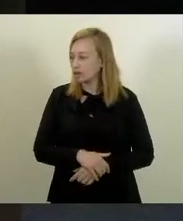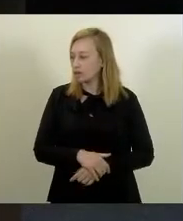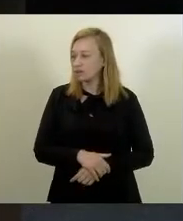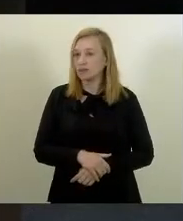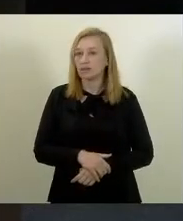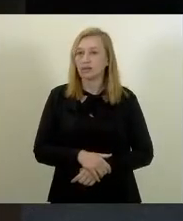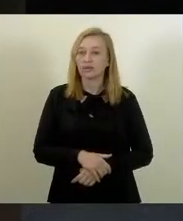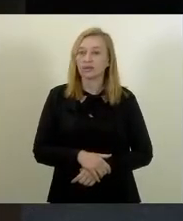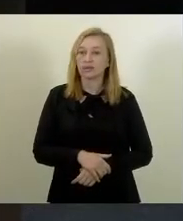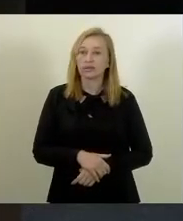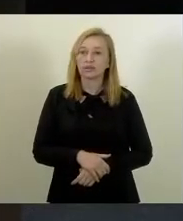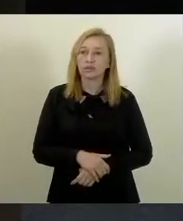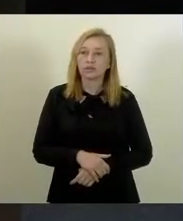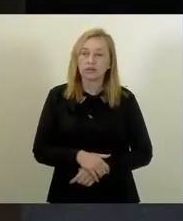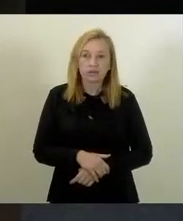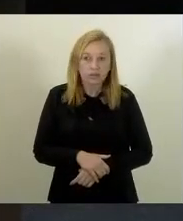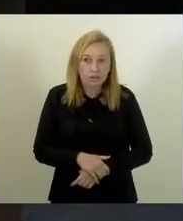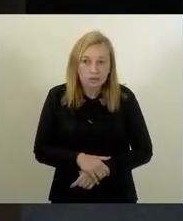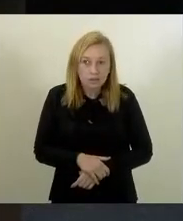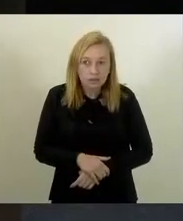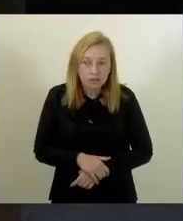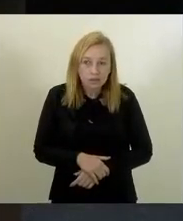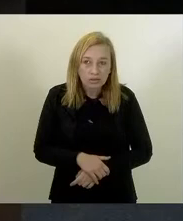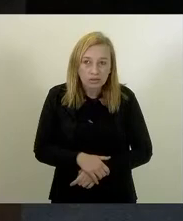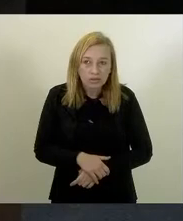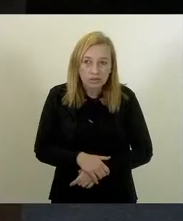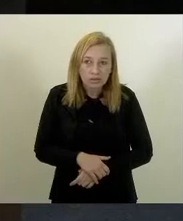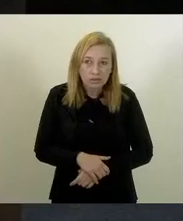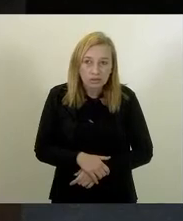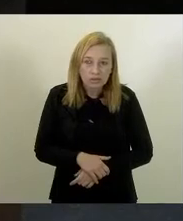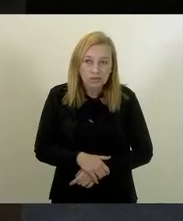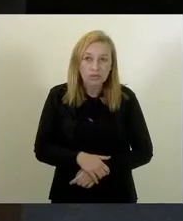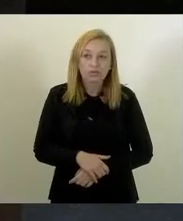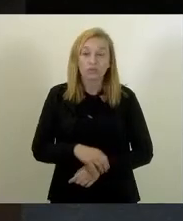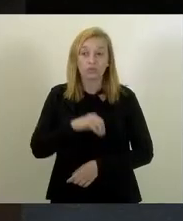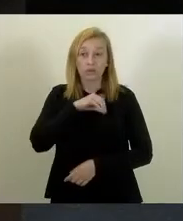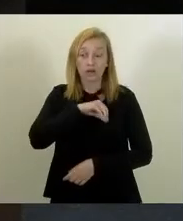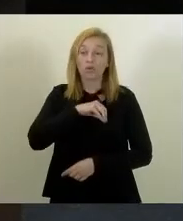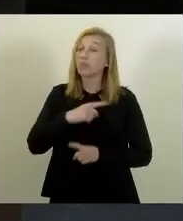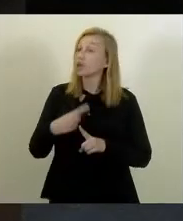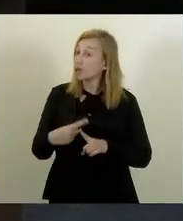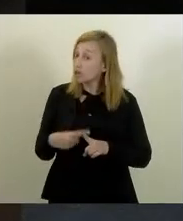inspetor de polícia vai comprar esse blindado. Com que salário? Porque